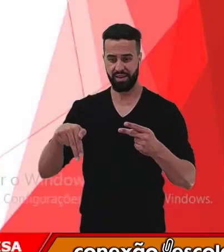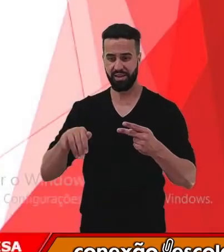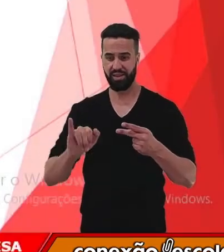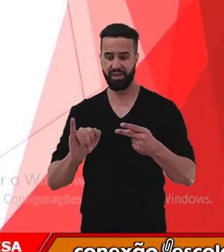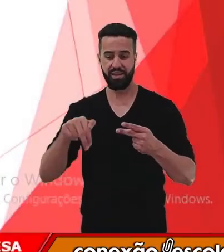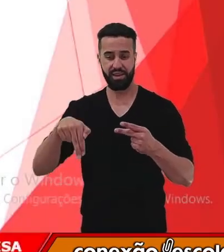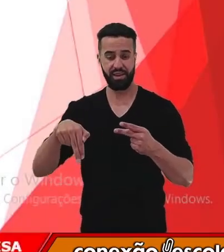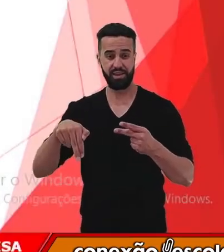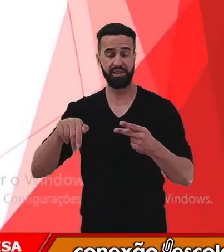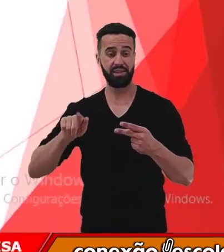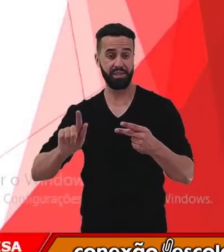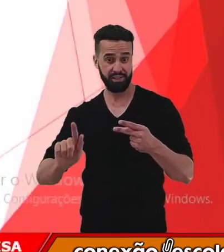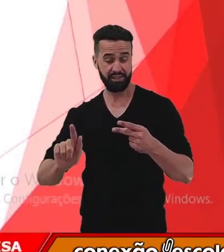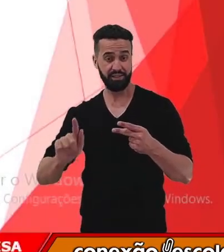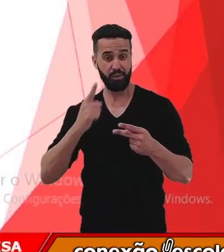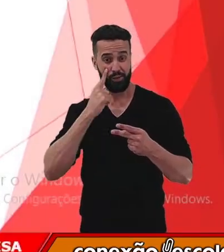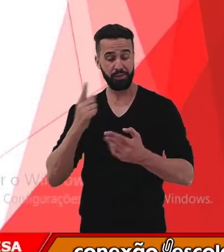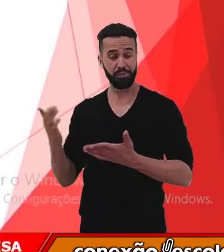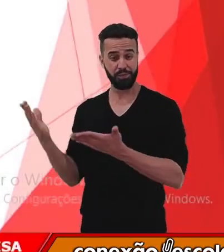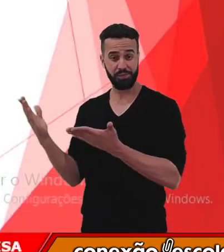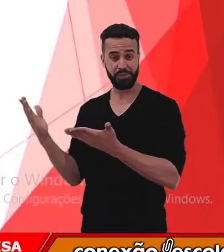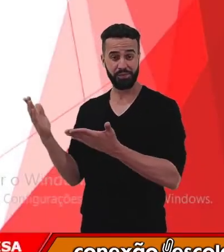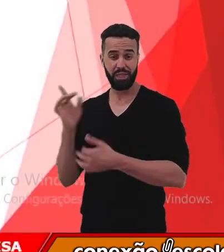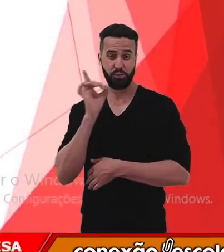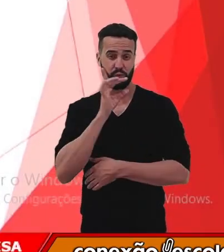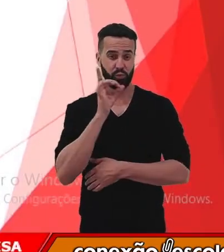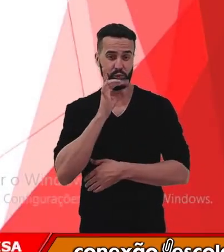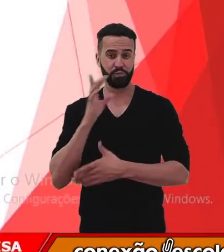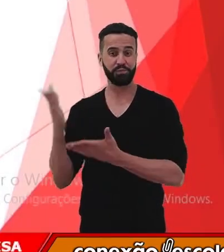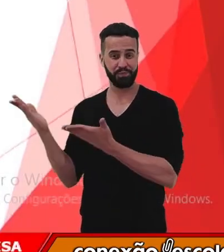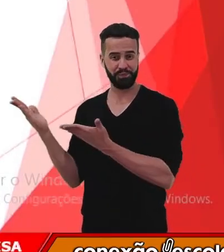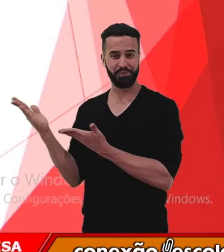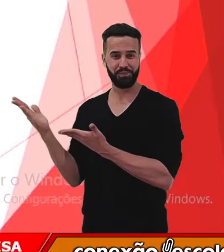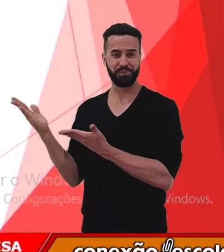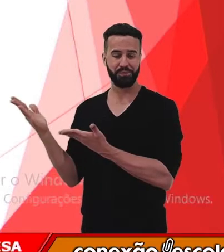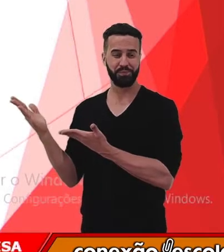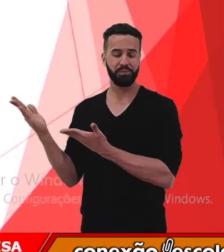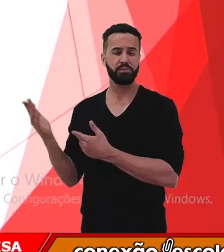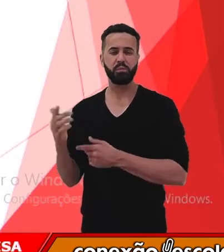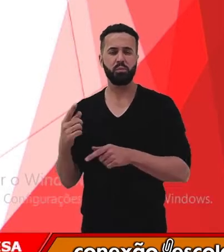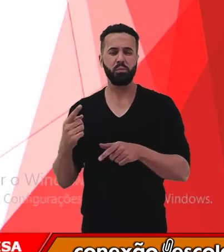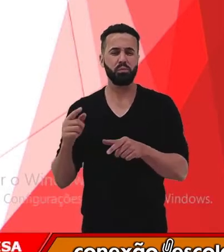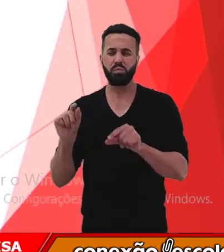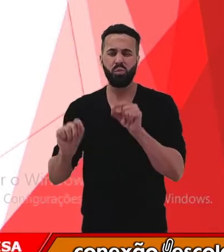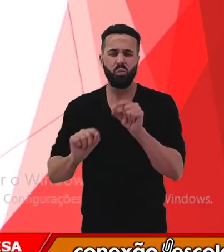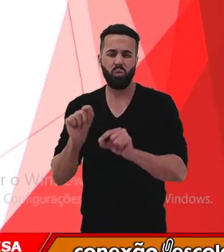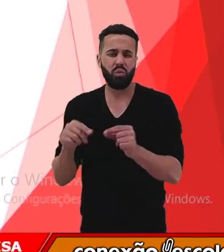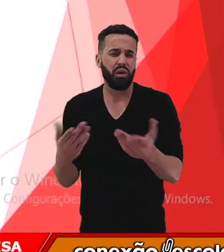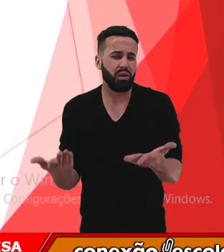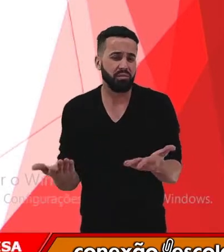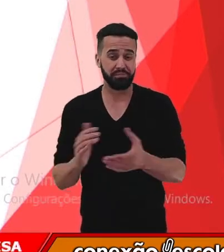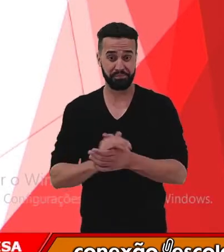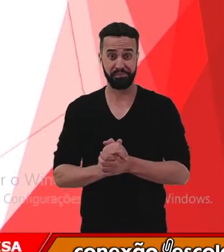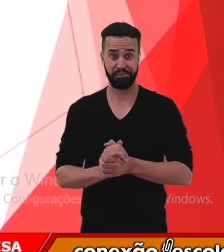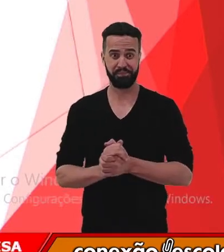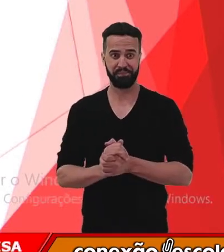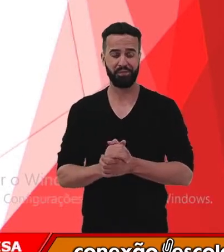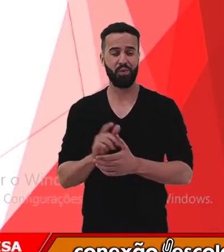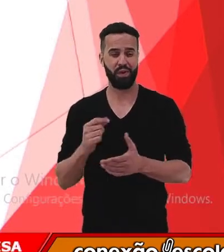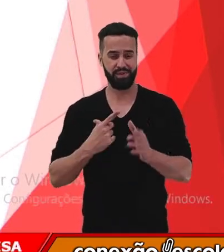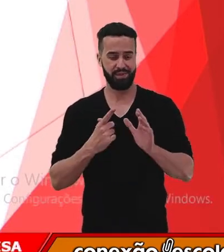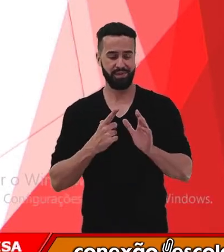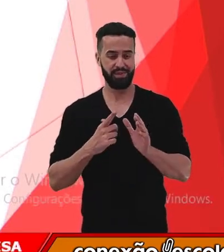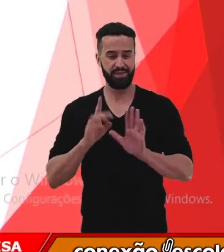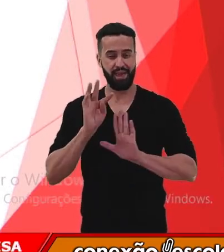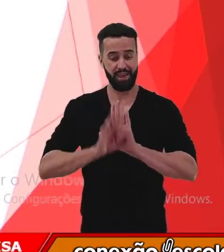Scanning, como você pode perceber aí no quadro. Professor, para que ela serve? Ela serve para você puxar do